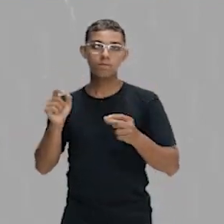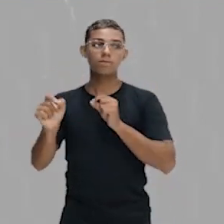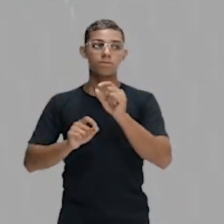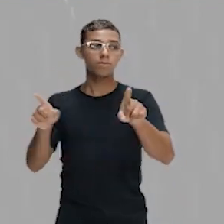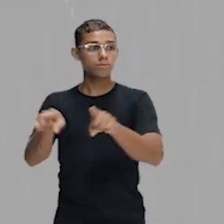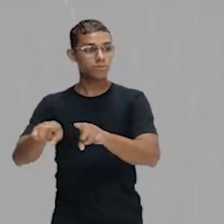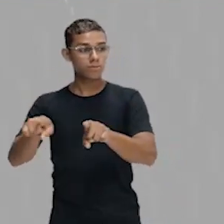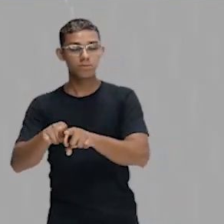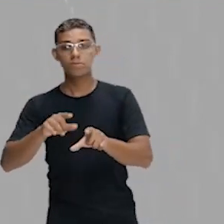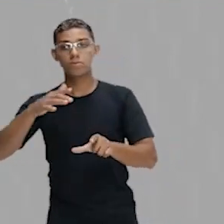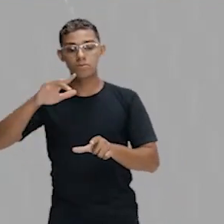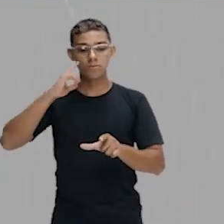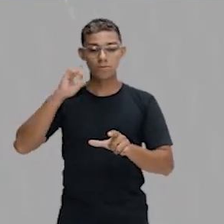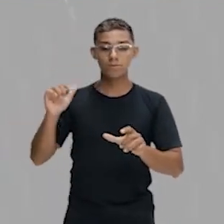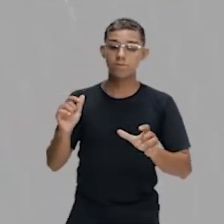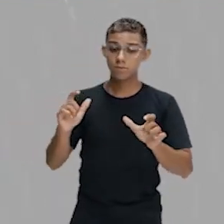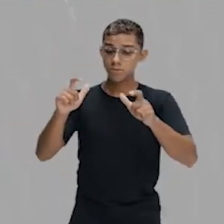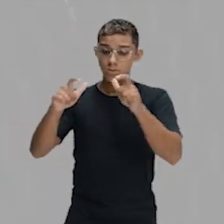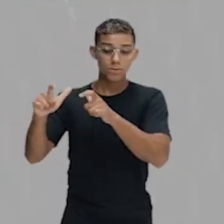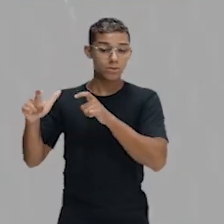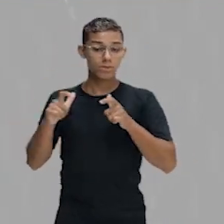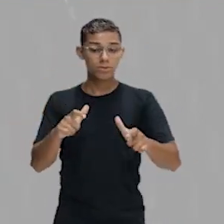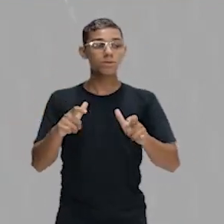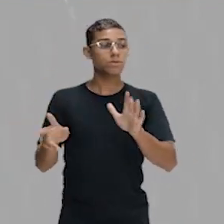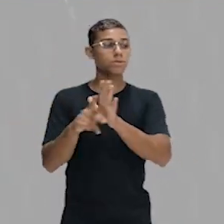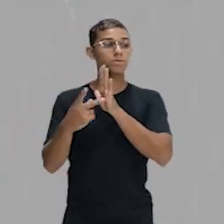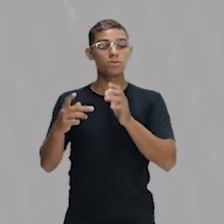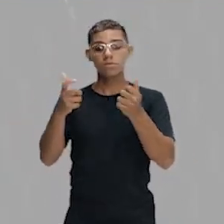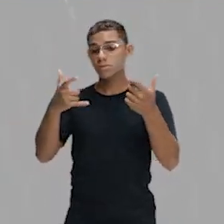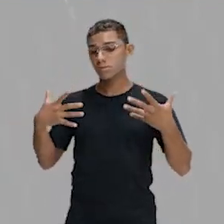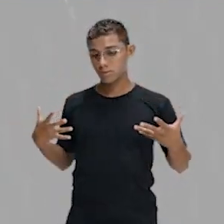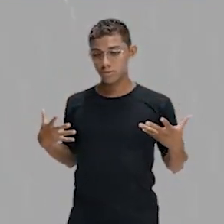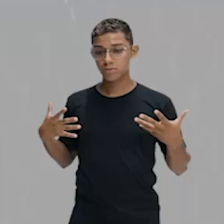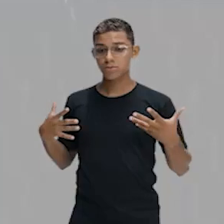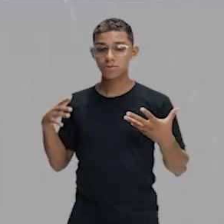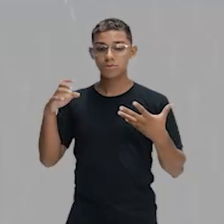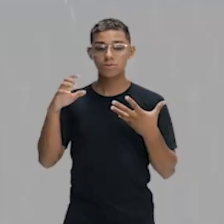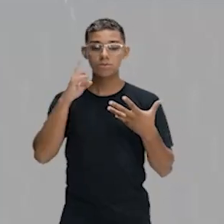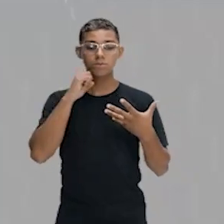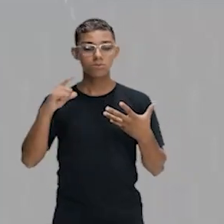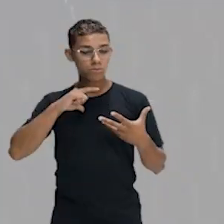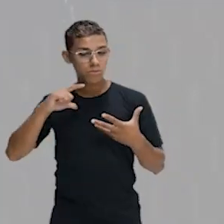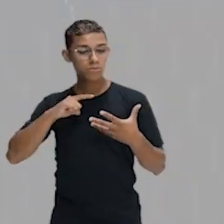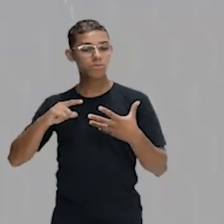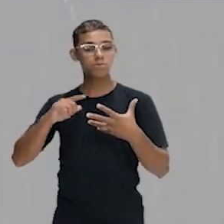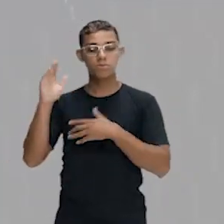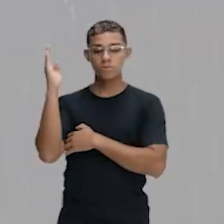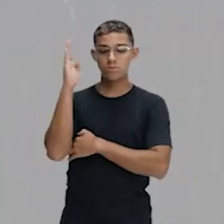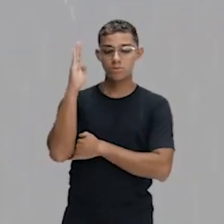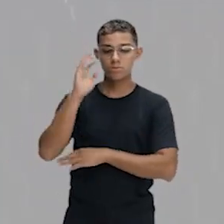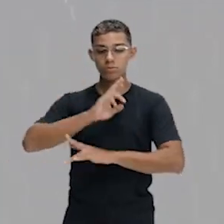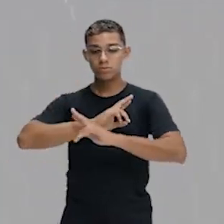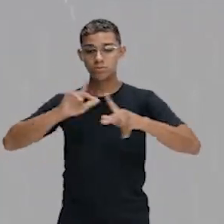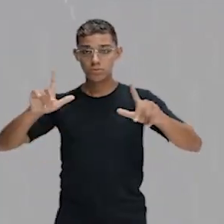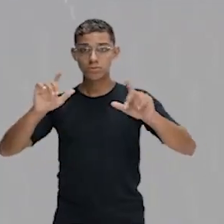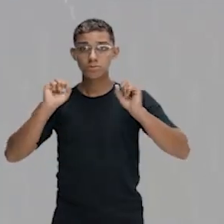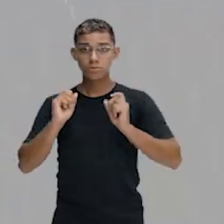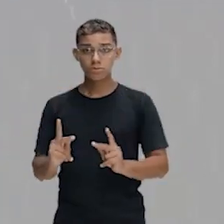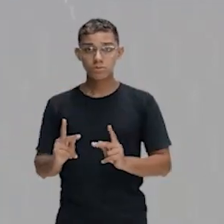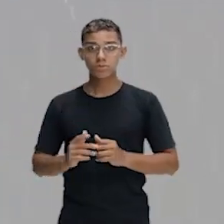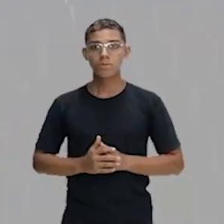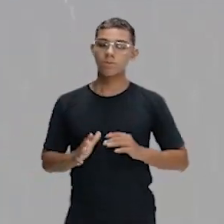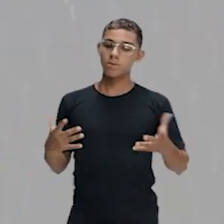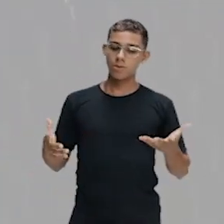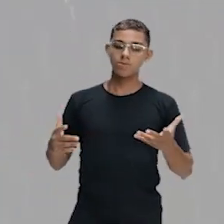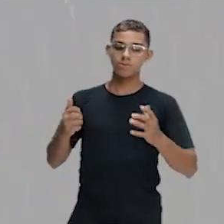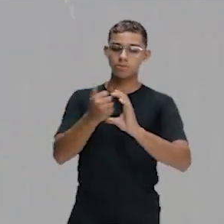um microclima. Cada ambiente desse, cada estrato herbáceo vai ter um clima diferente. Ok, pessoal? Então essa é